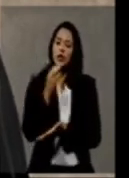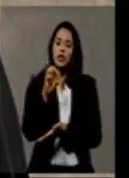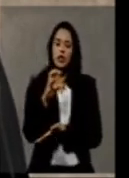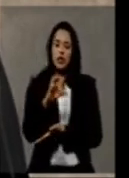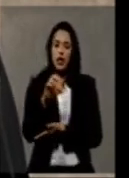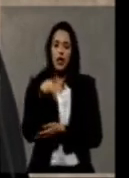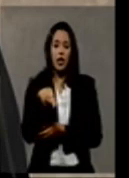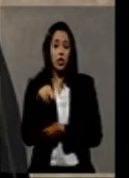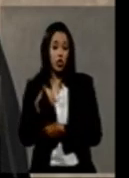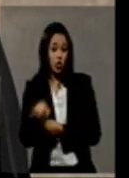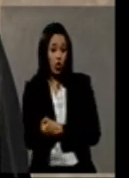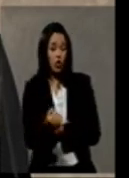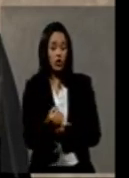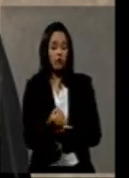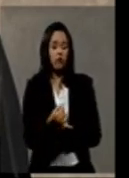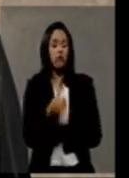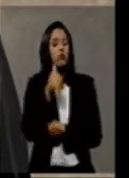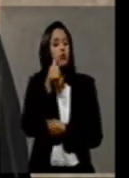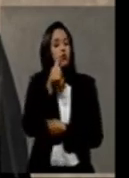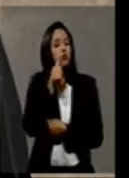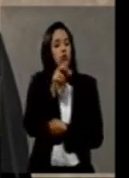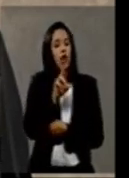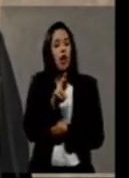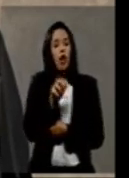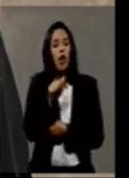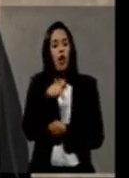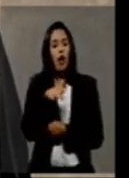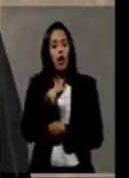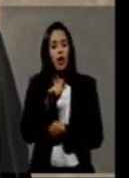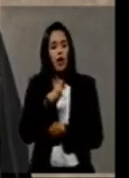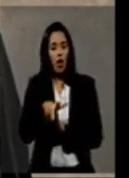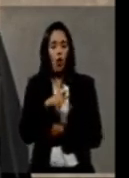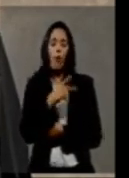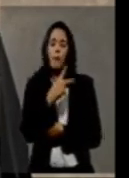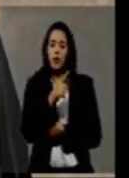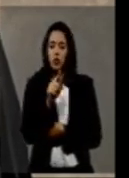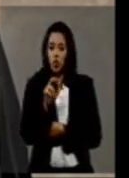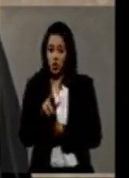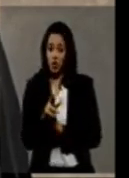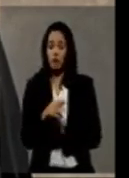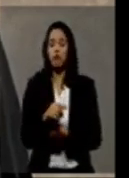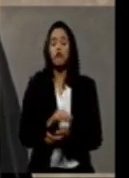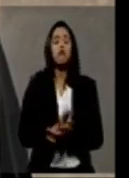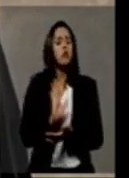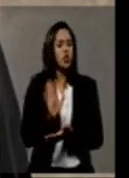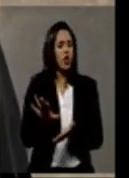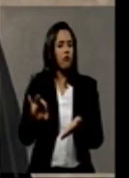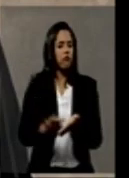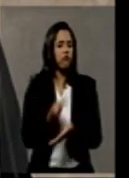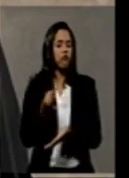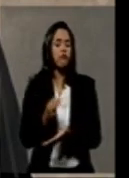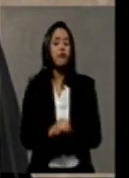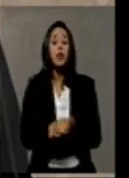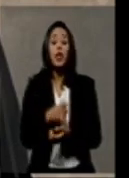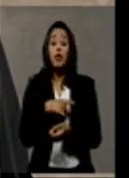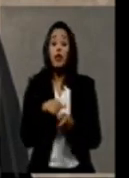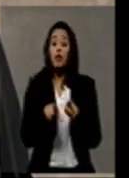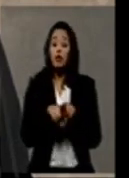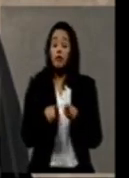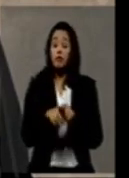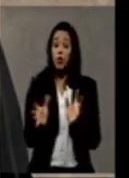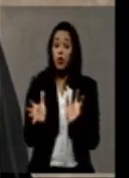com a doutora raquel dodge procurador geral da república e presidente do cnmp também o comitê que reúne